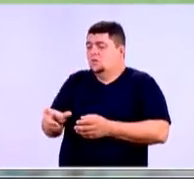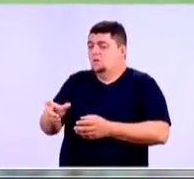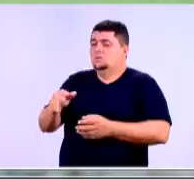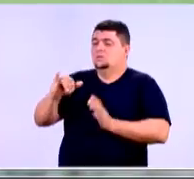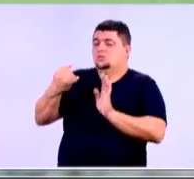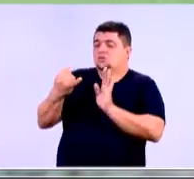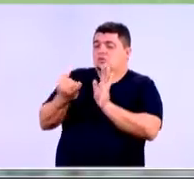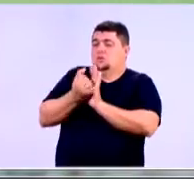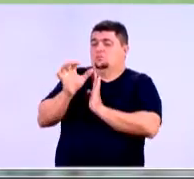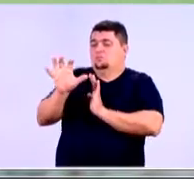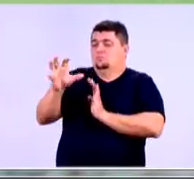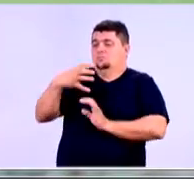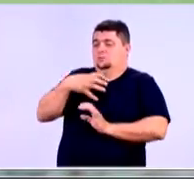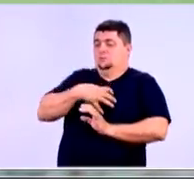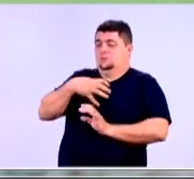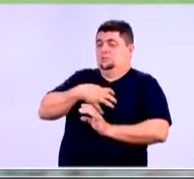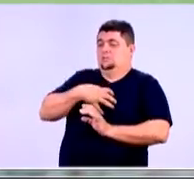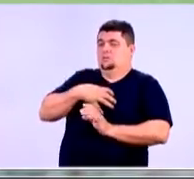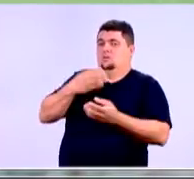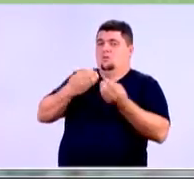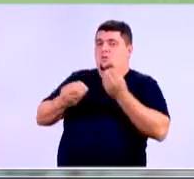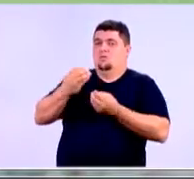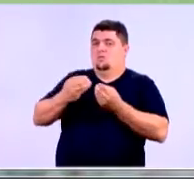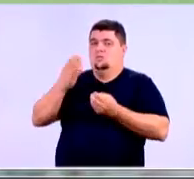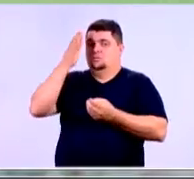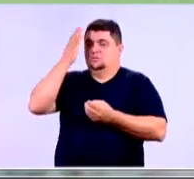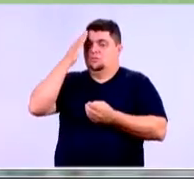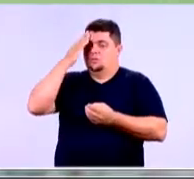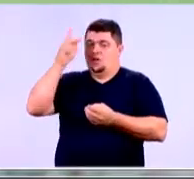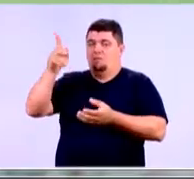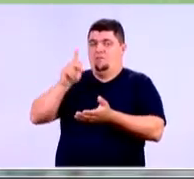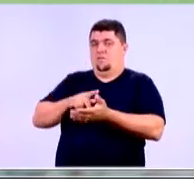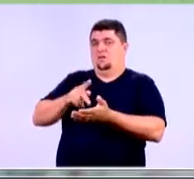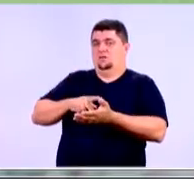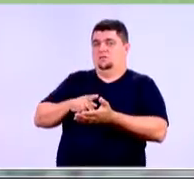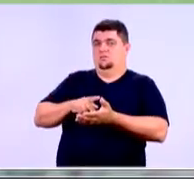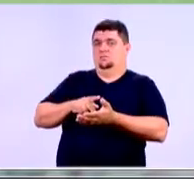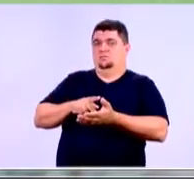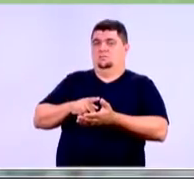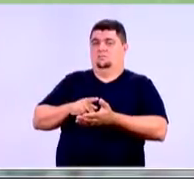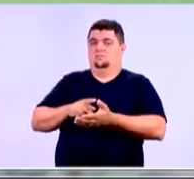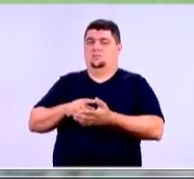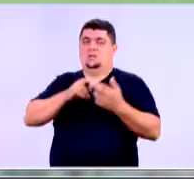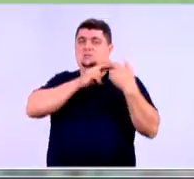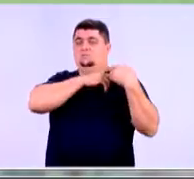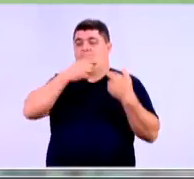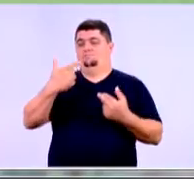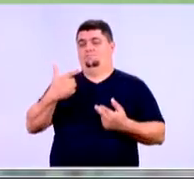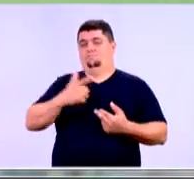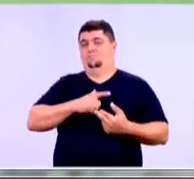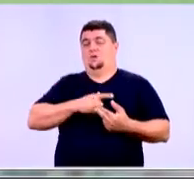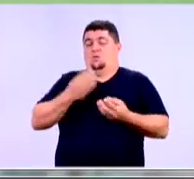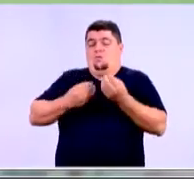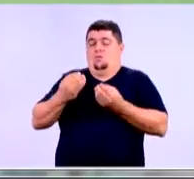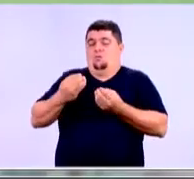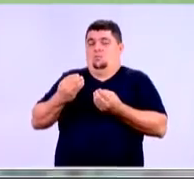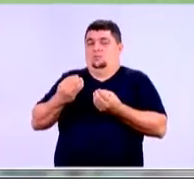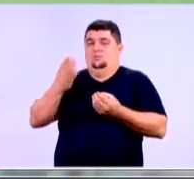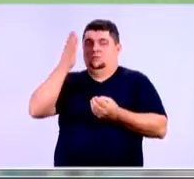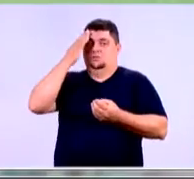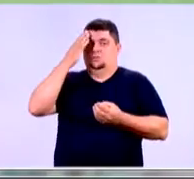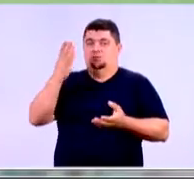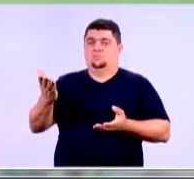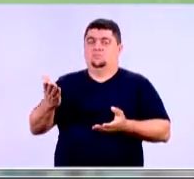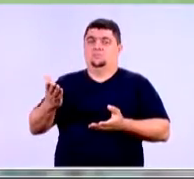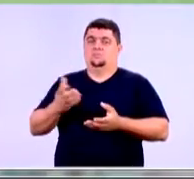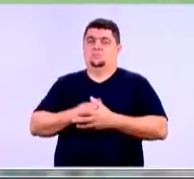o empréstimo e sobre a sua idoneidade. Aqui nós estamos falando da capacidade. E